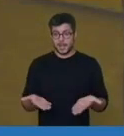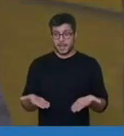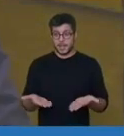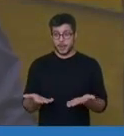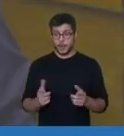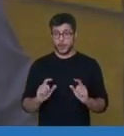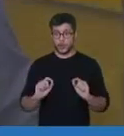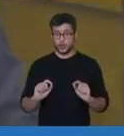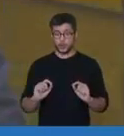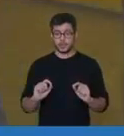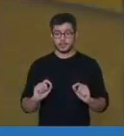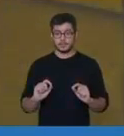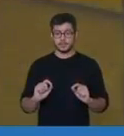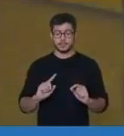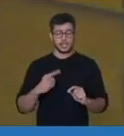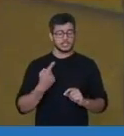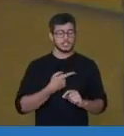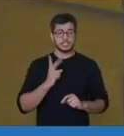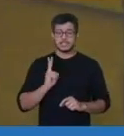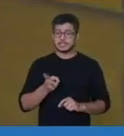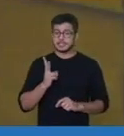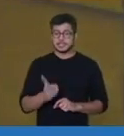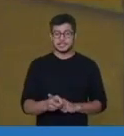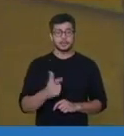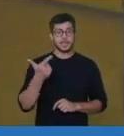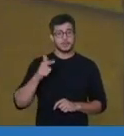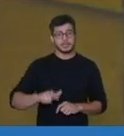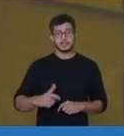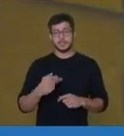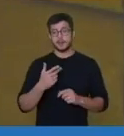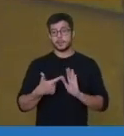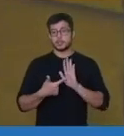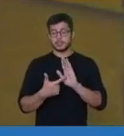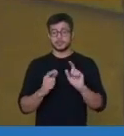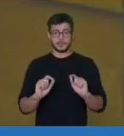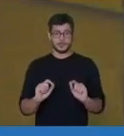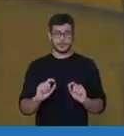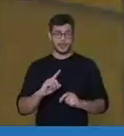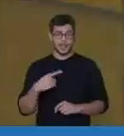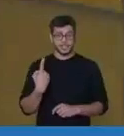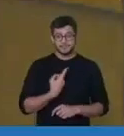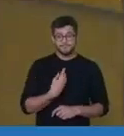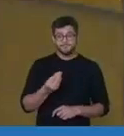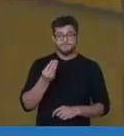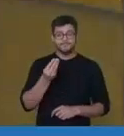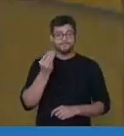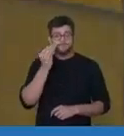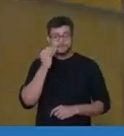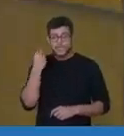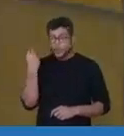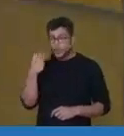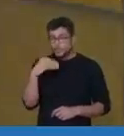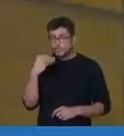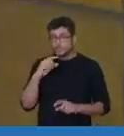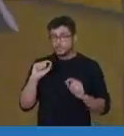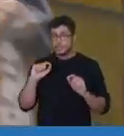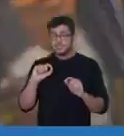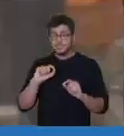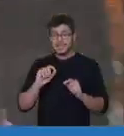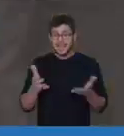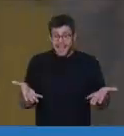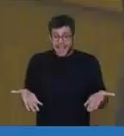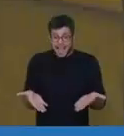Randolfo, com o vice-líder no Congresso, era tentar convencê-los de que fazer obstrução neste